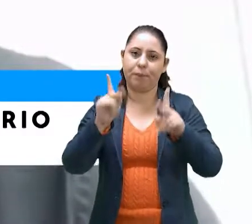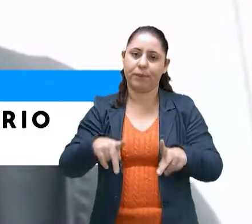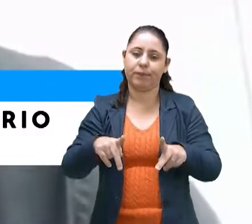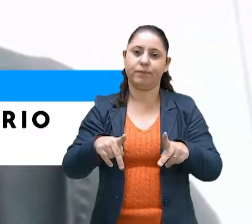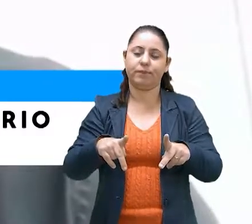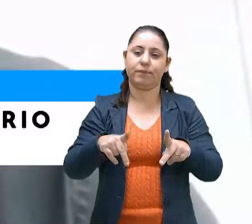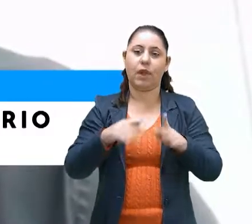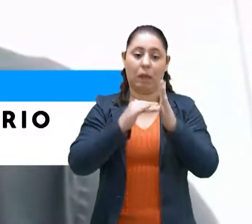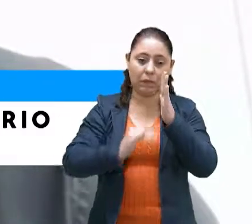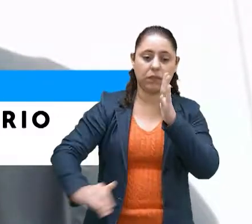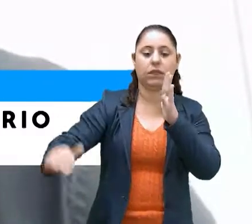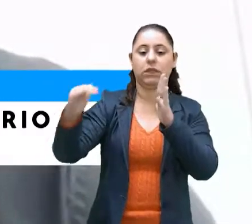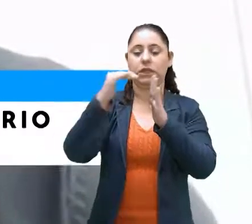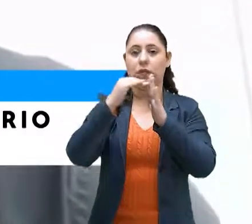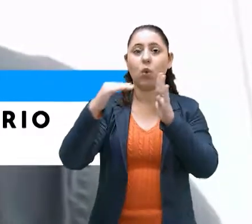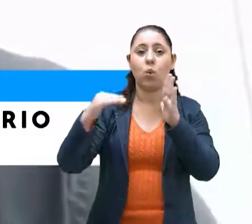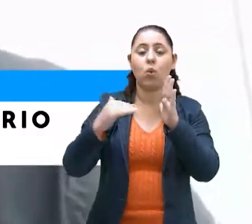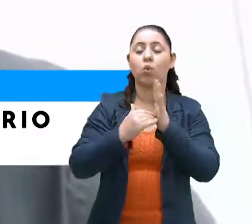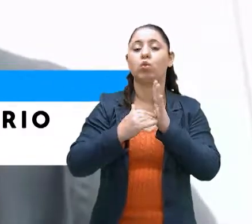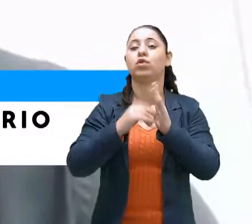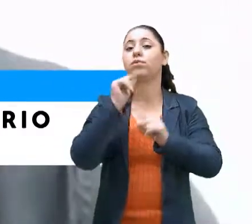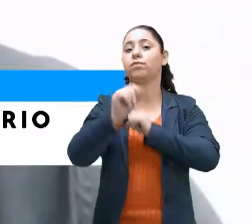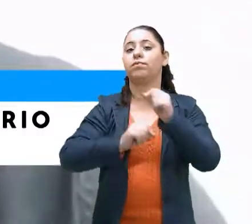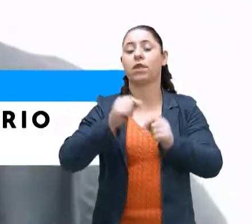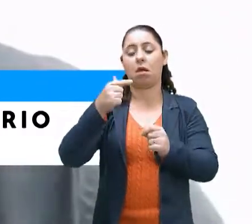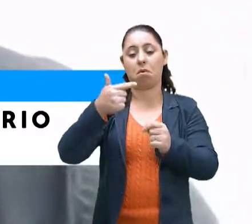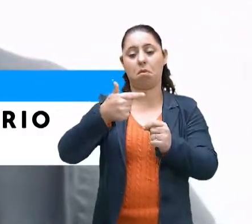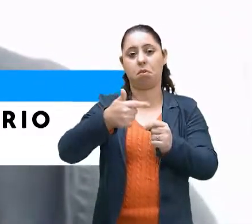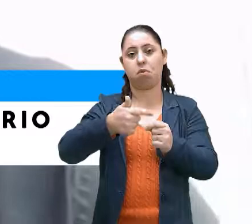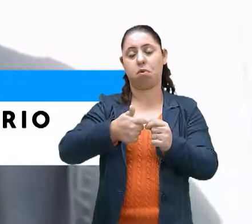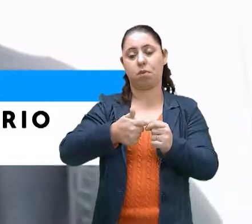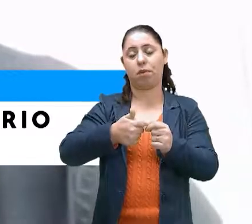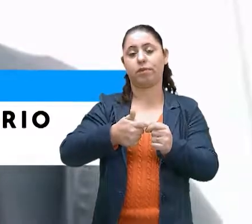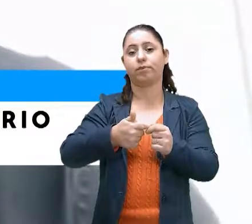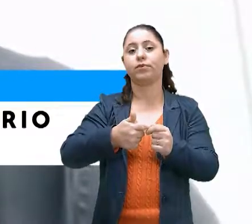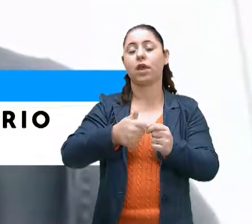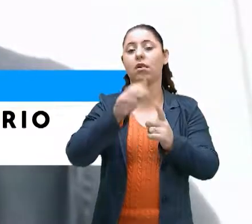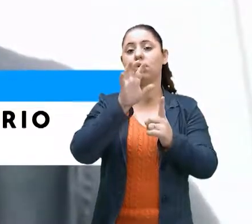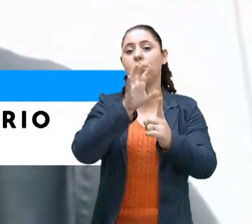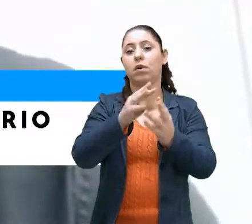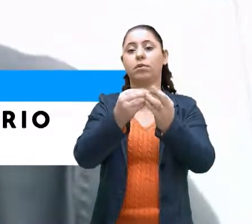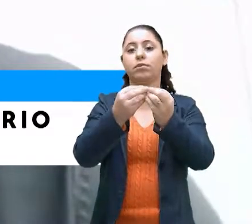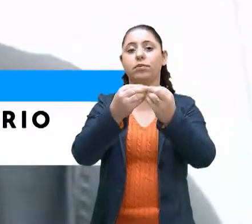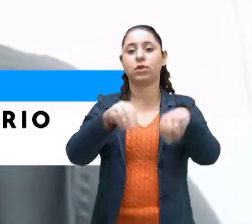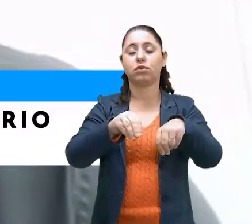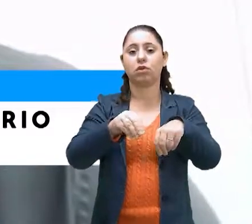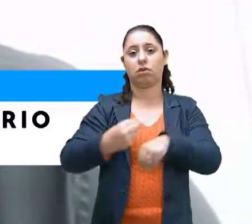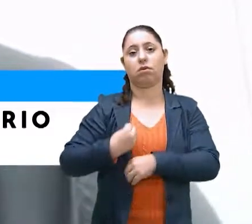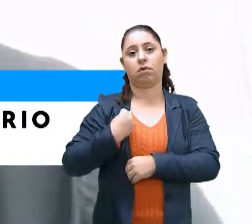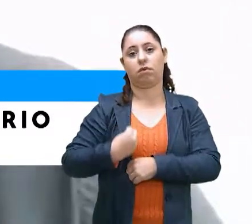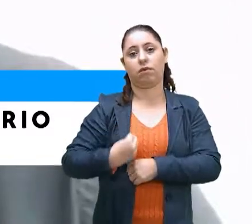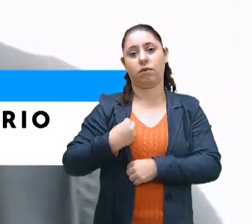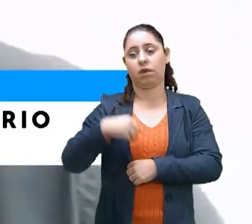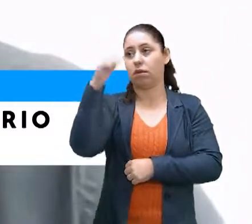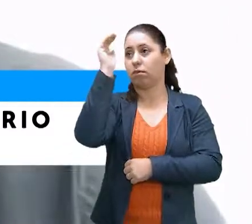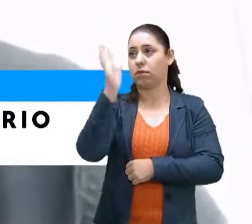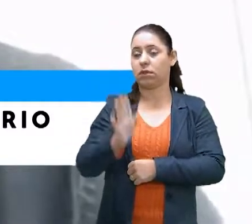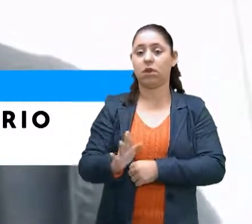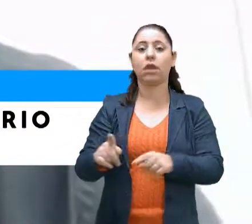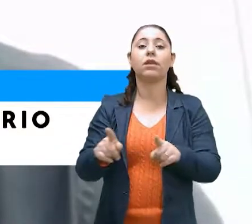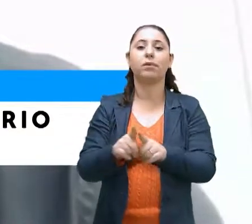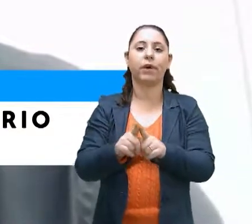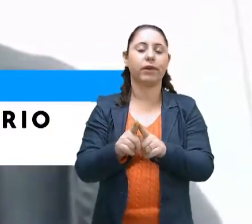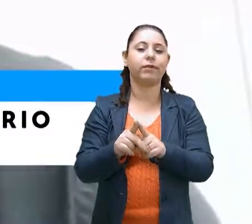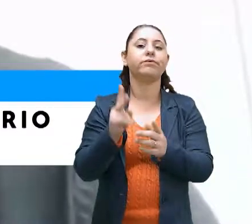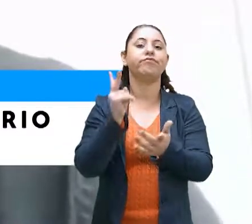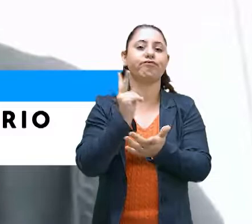famílias, né? Esse último aumento, né, de preço dos combustíveis refletiu na